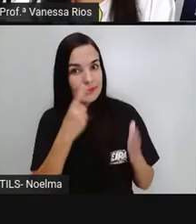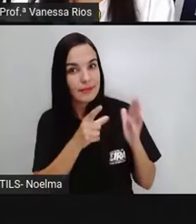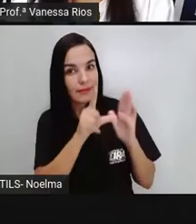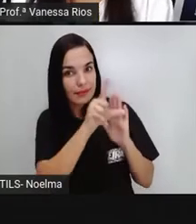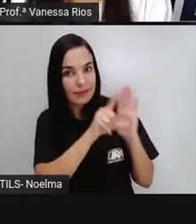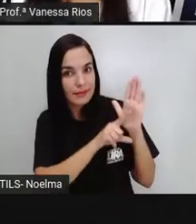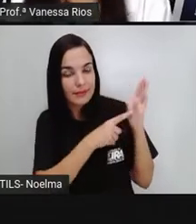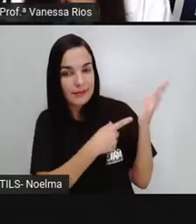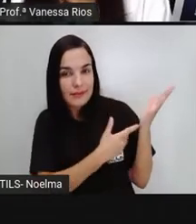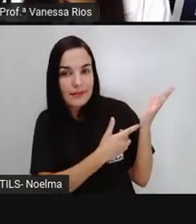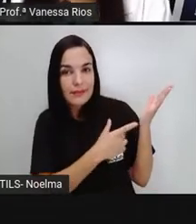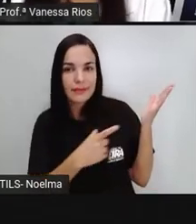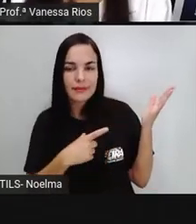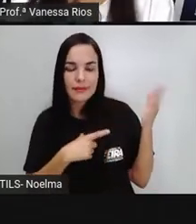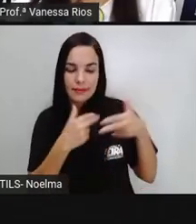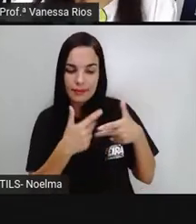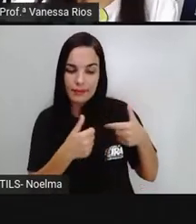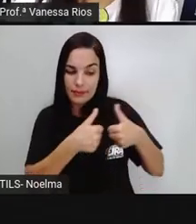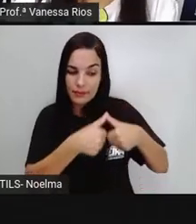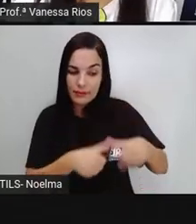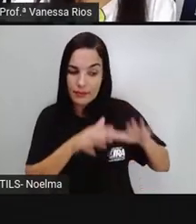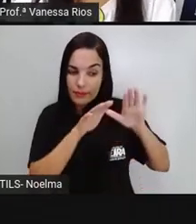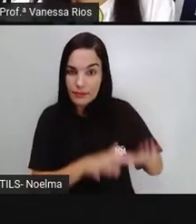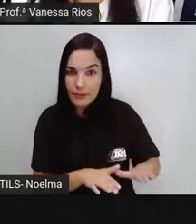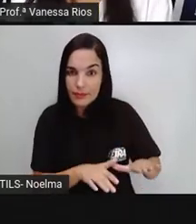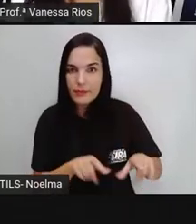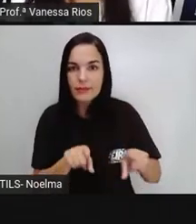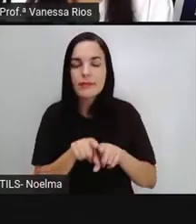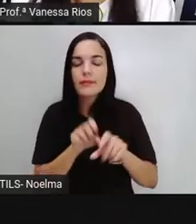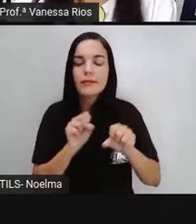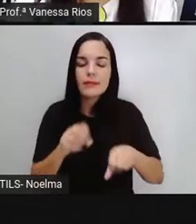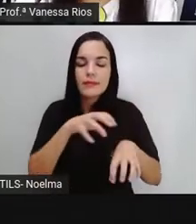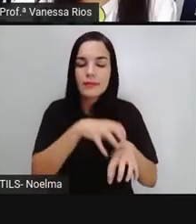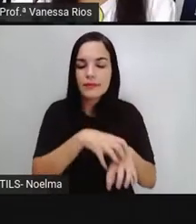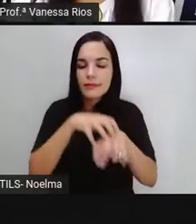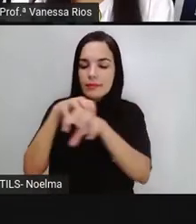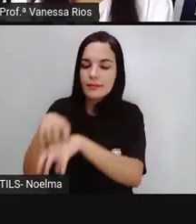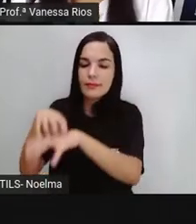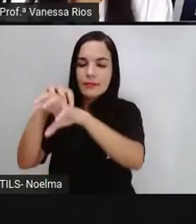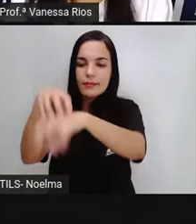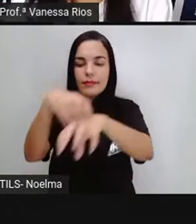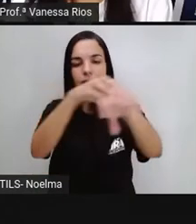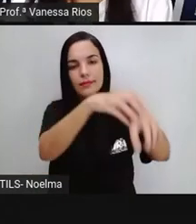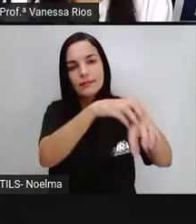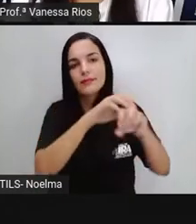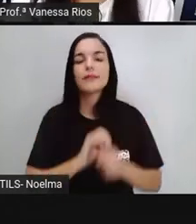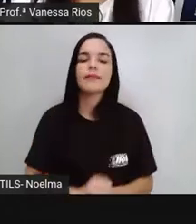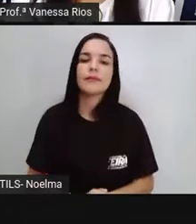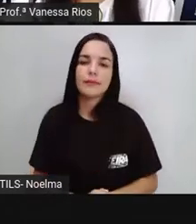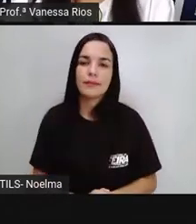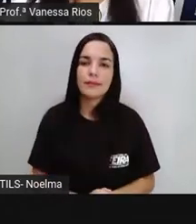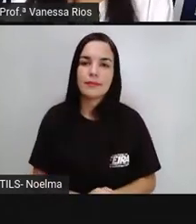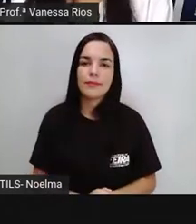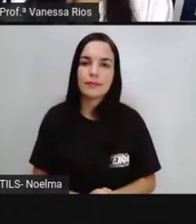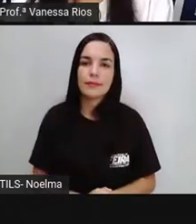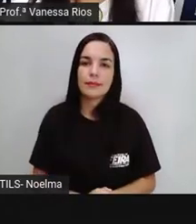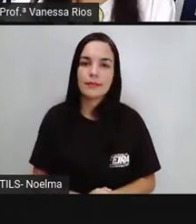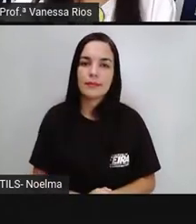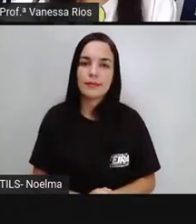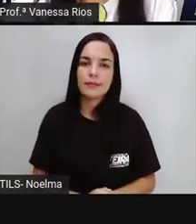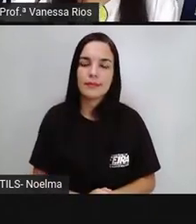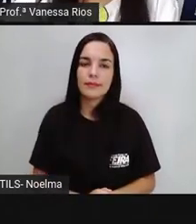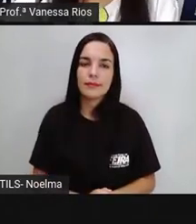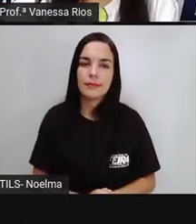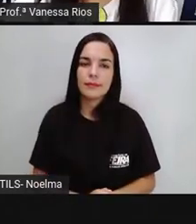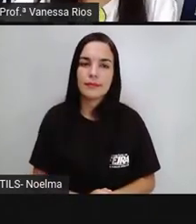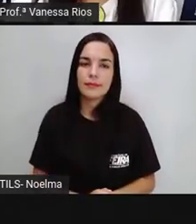bens que estão fixos num lugar e existem bens que podem, né, sair aí de um lugar para outro. Por isso que são bens móveis e